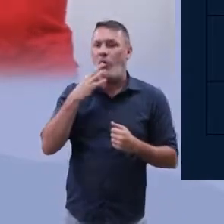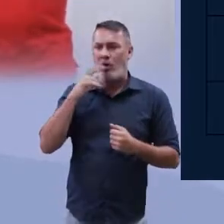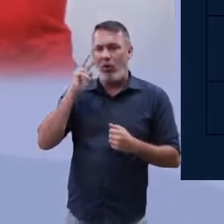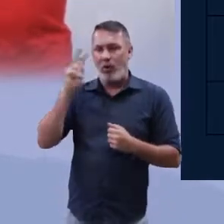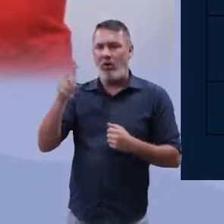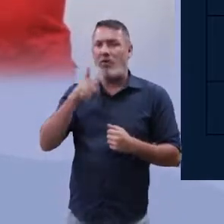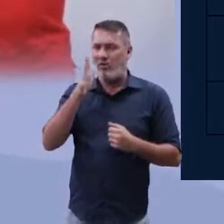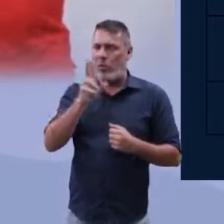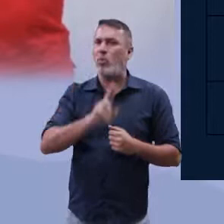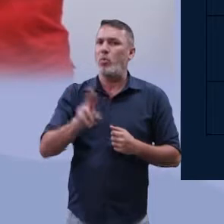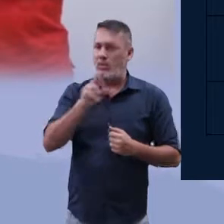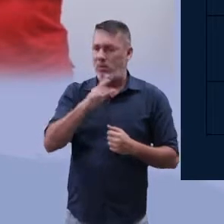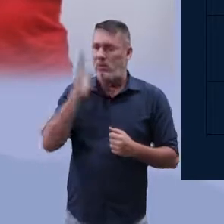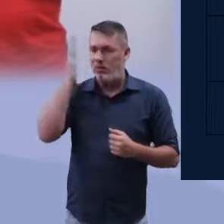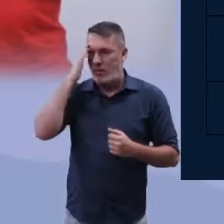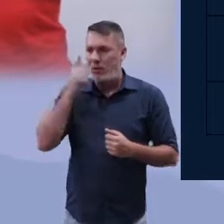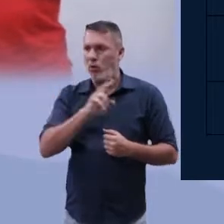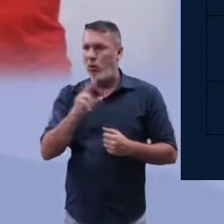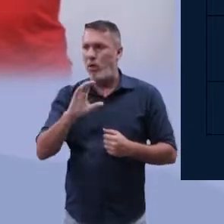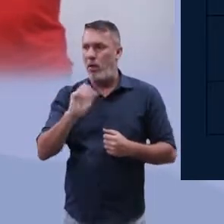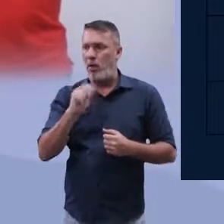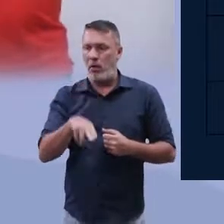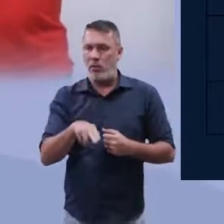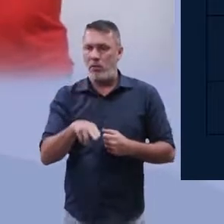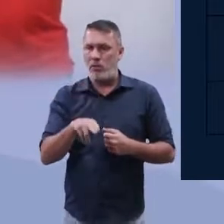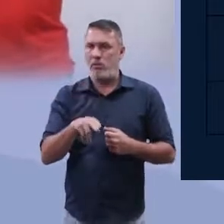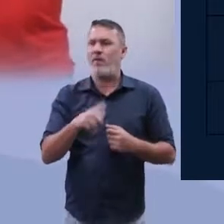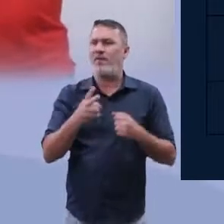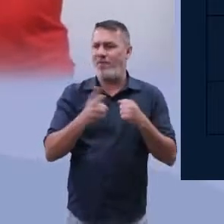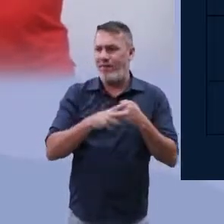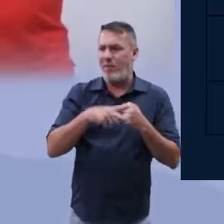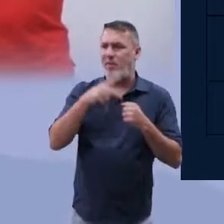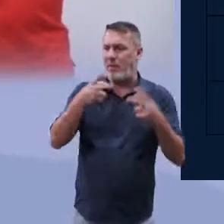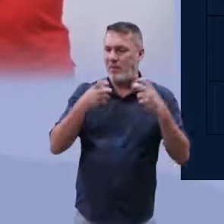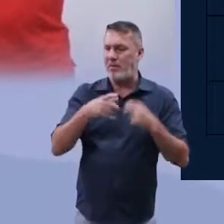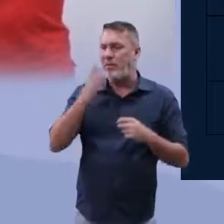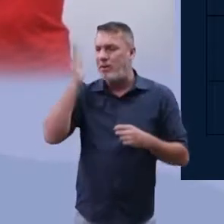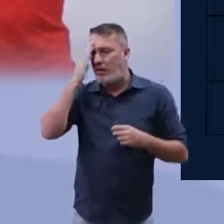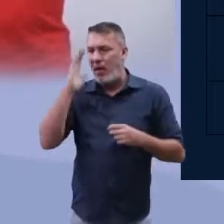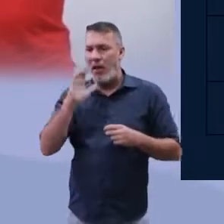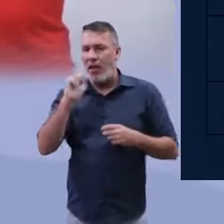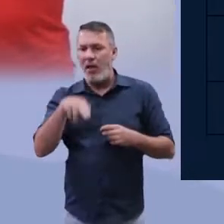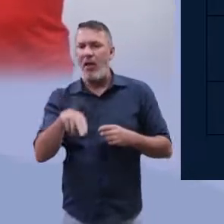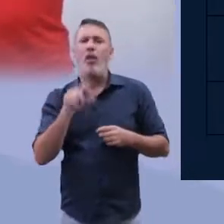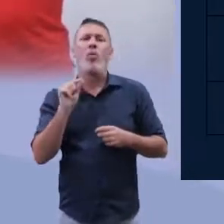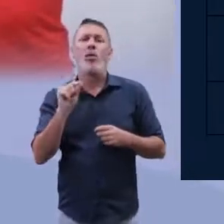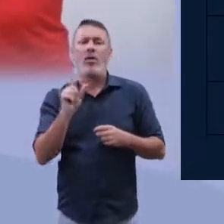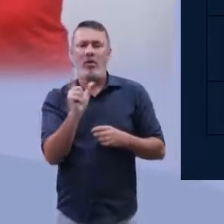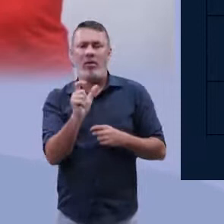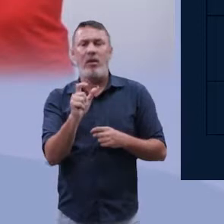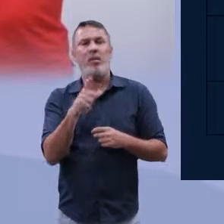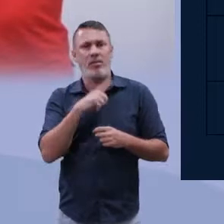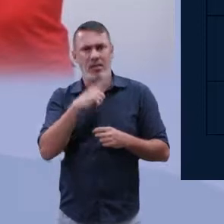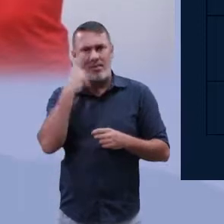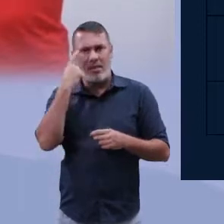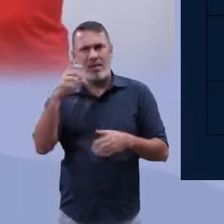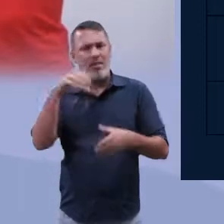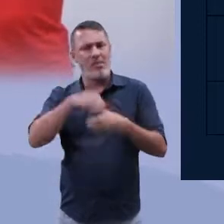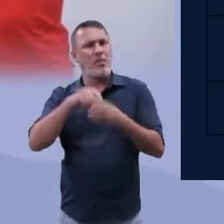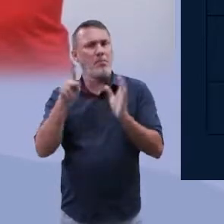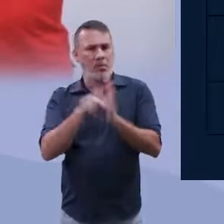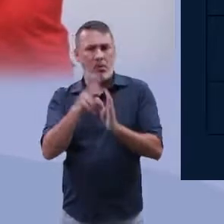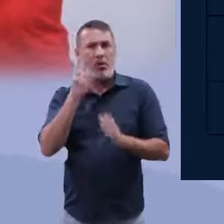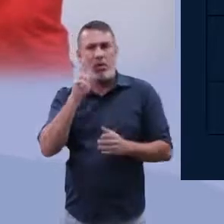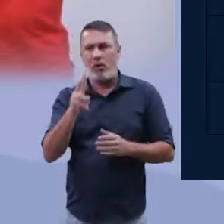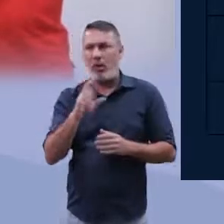que você um dia já viu na vida, que é o can. Você já percebeu que algumas coisas do can são muito